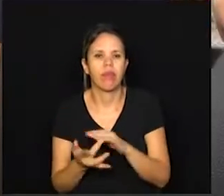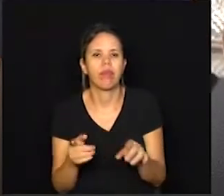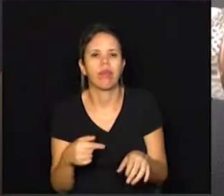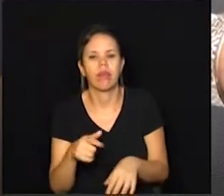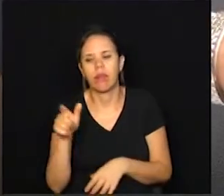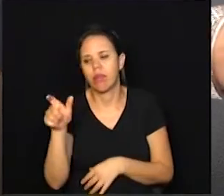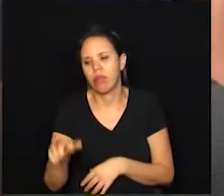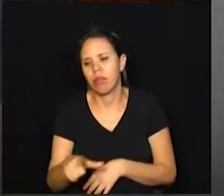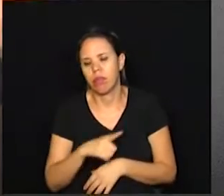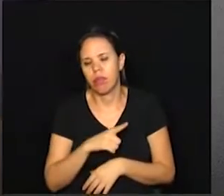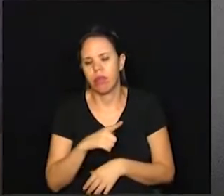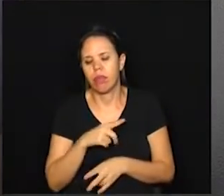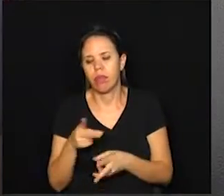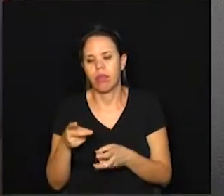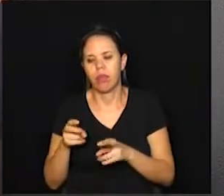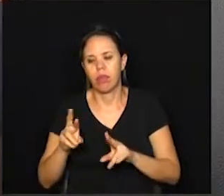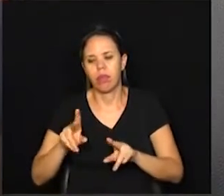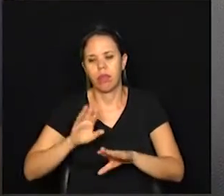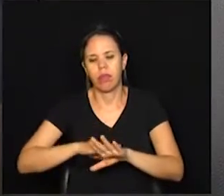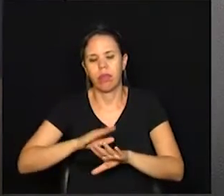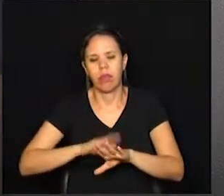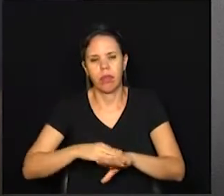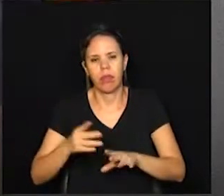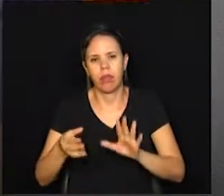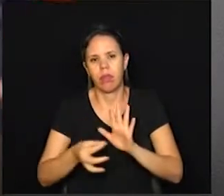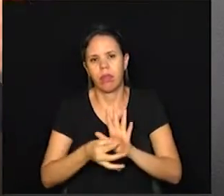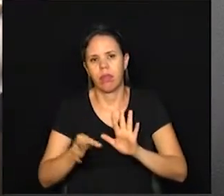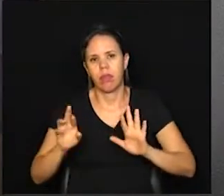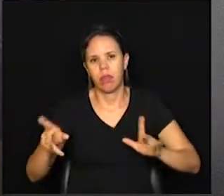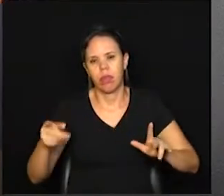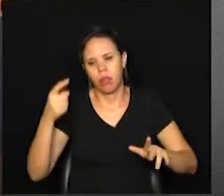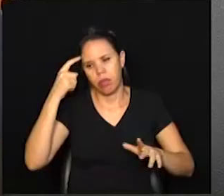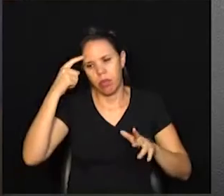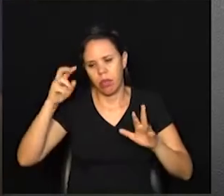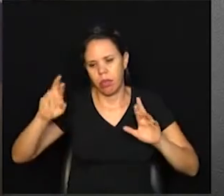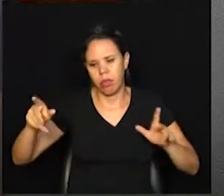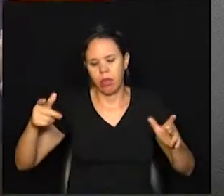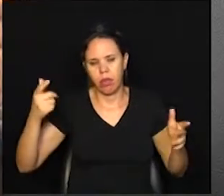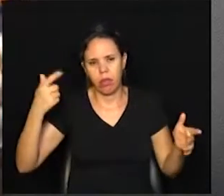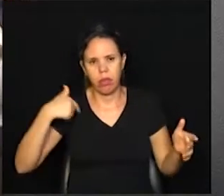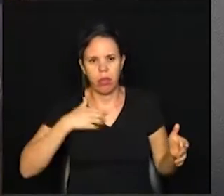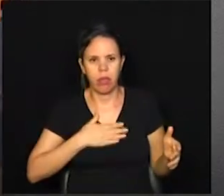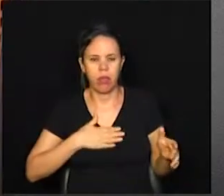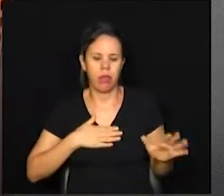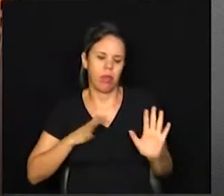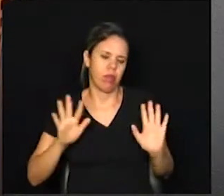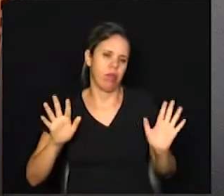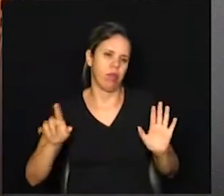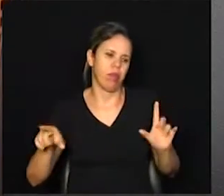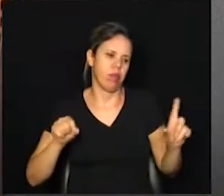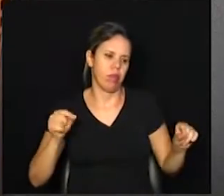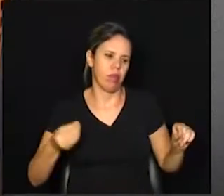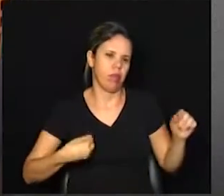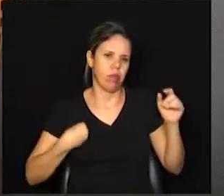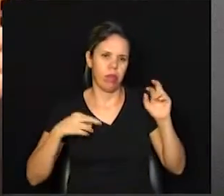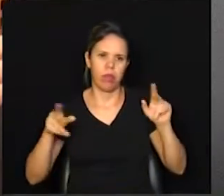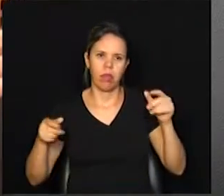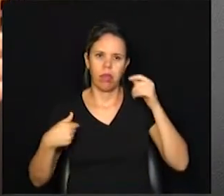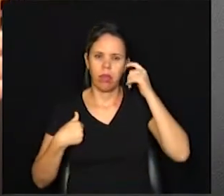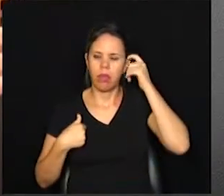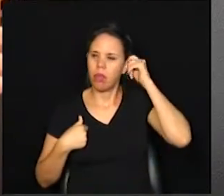camarada tem outra percepção ideológica, não é porque ele pensa diferente de mim, tem gostos diferentes, fez escolhas diferentes, que